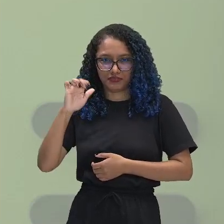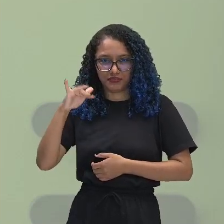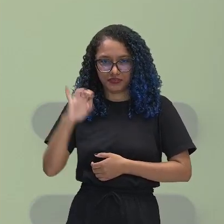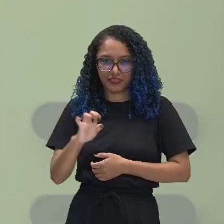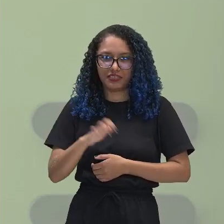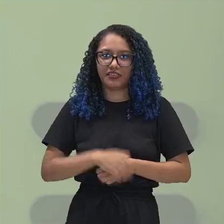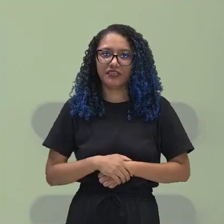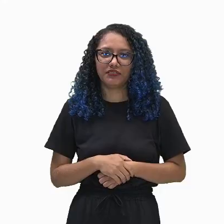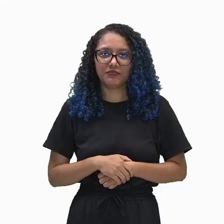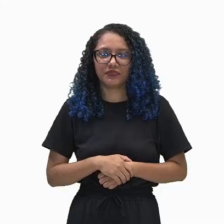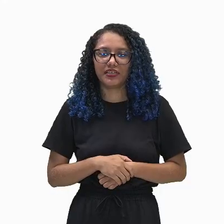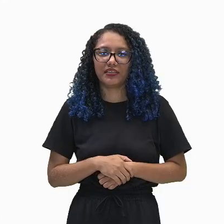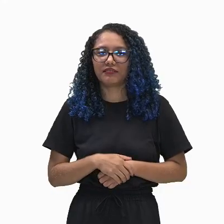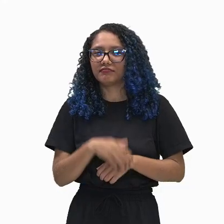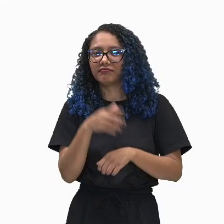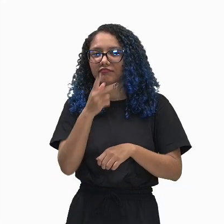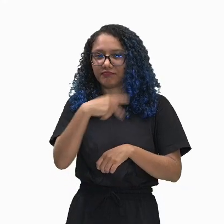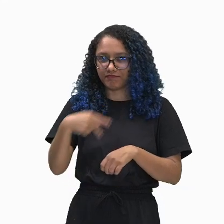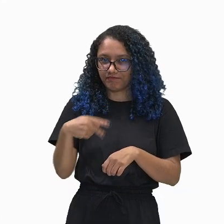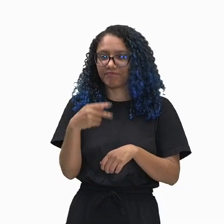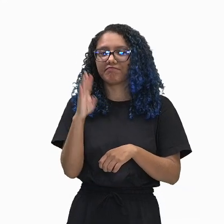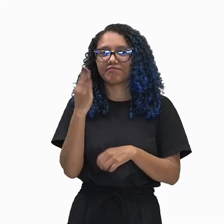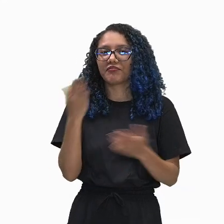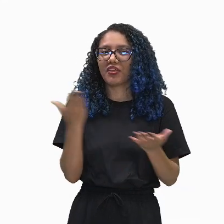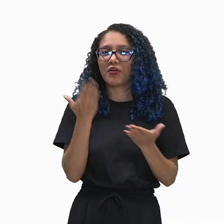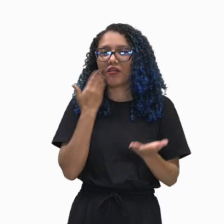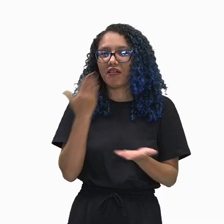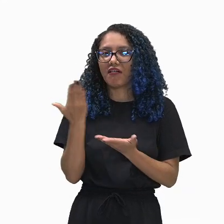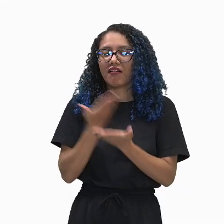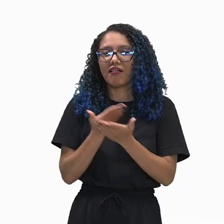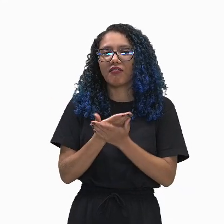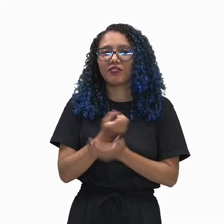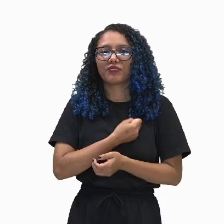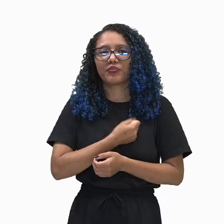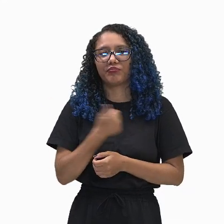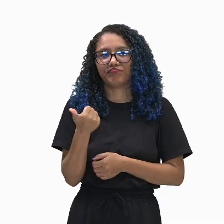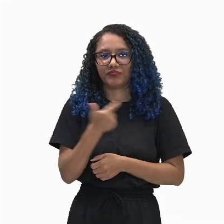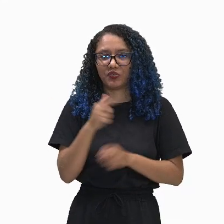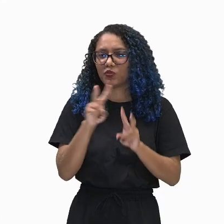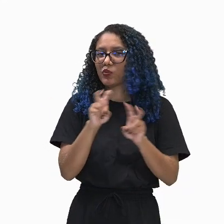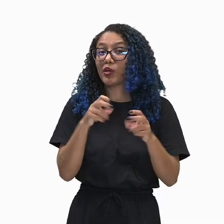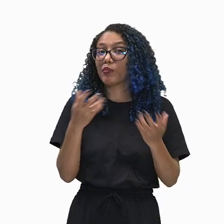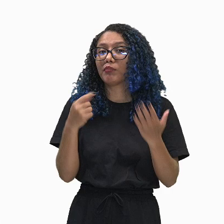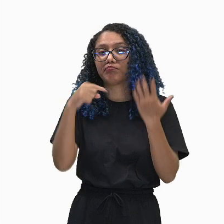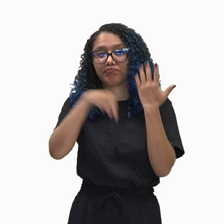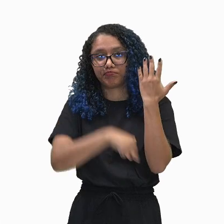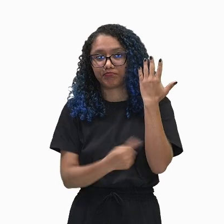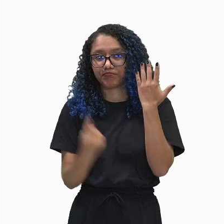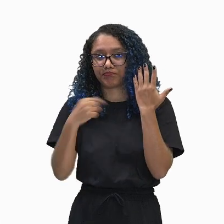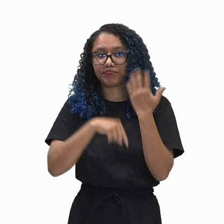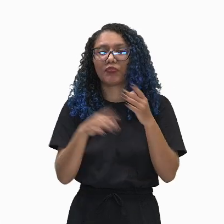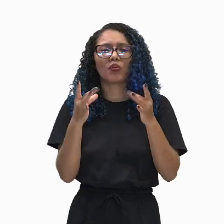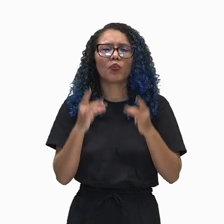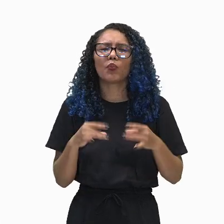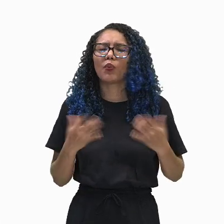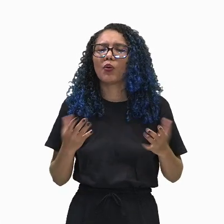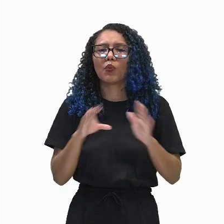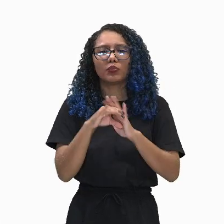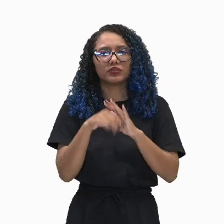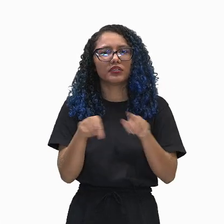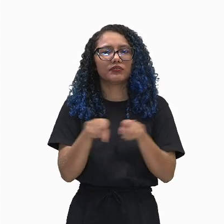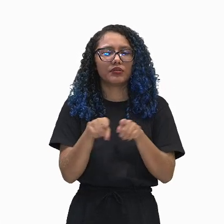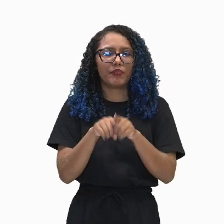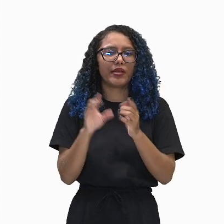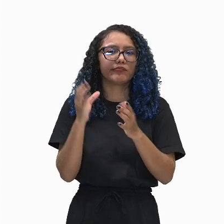conhecer a nossa aula de hoje. Aula número 12, objeto de conhecimento, fotossíntese, detalhamento do objeto,